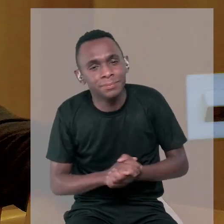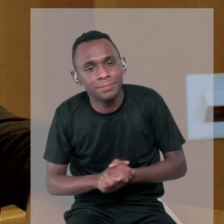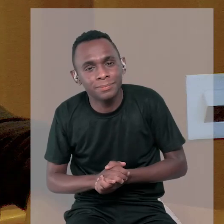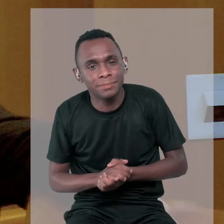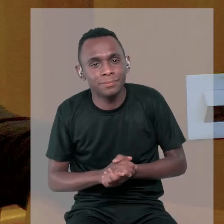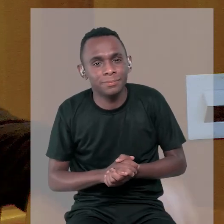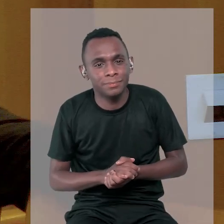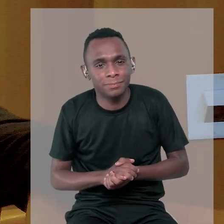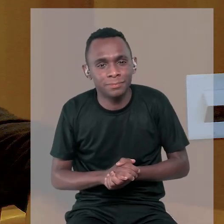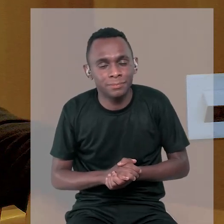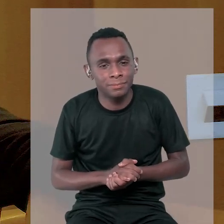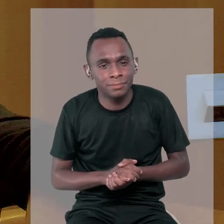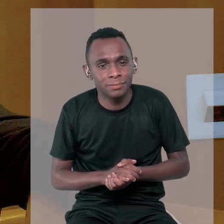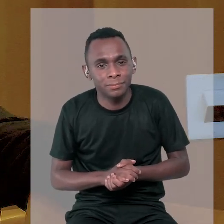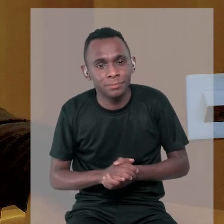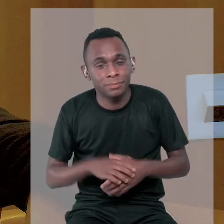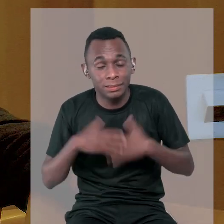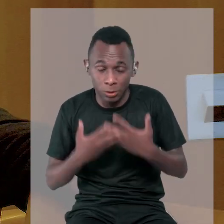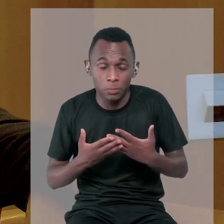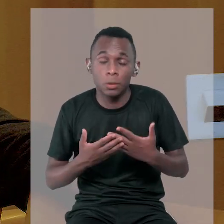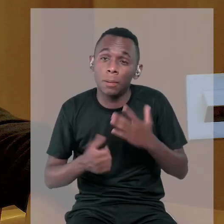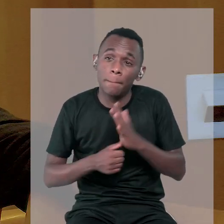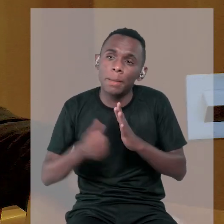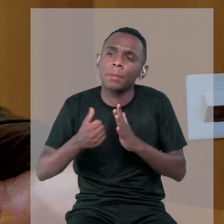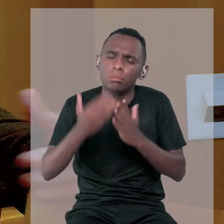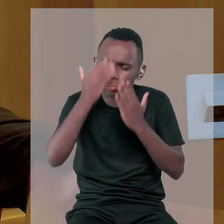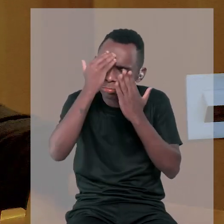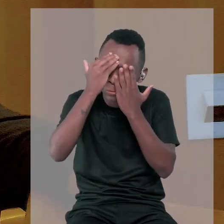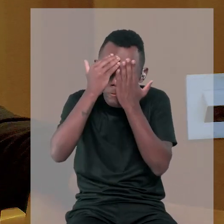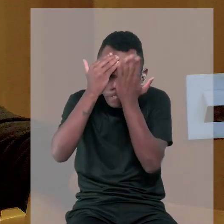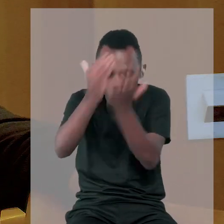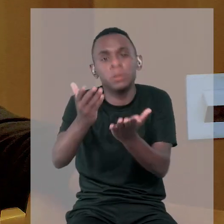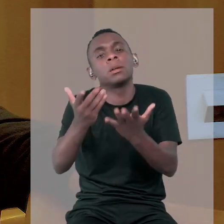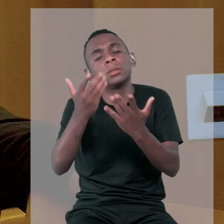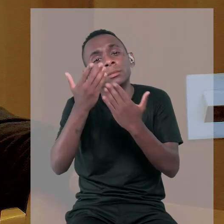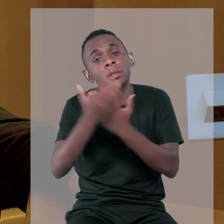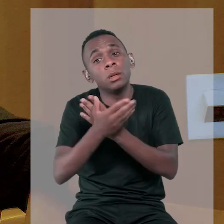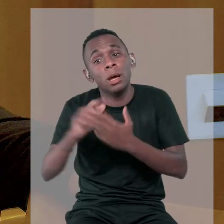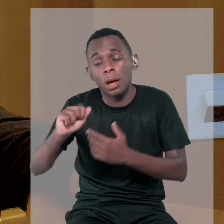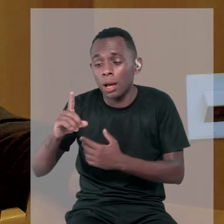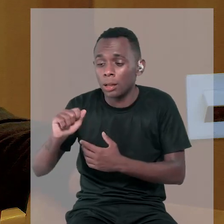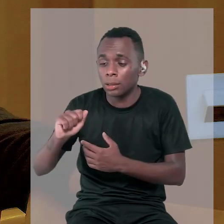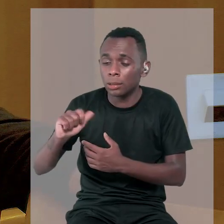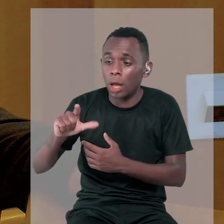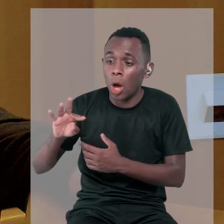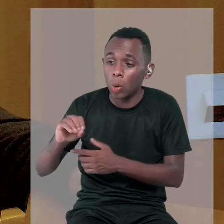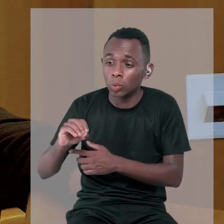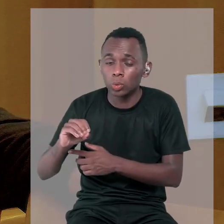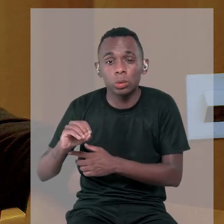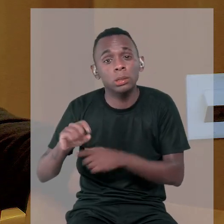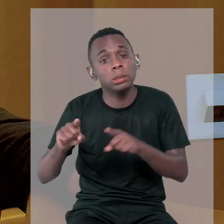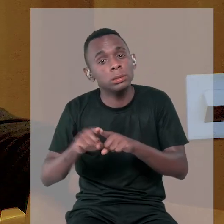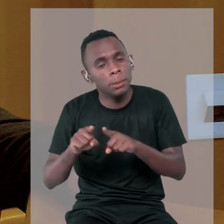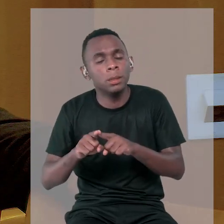Bom, então, primeiro é espelhar esse seu agradecimento ao Adalto e espelhar em você mesmo. Muito obrigado